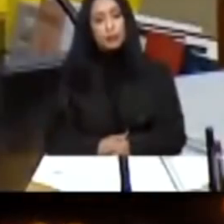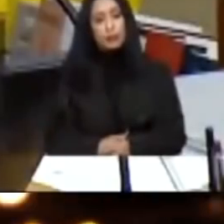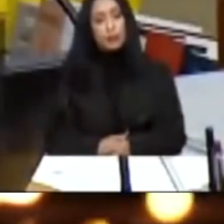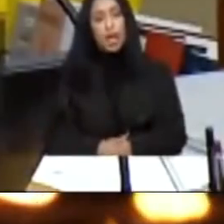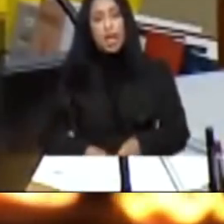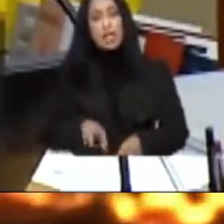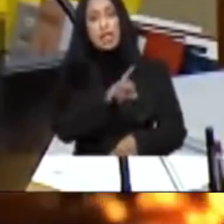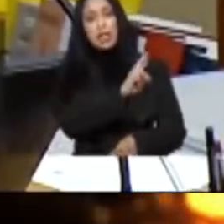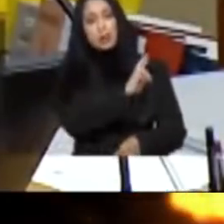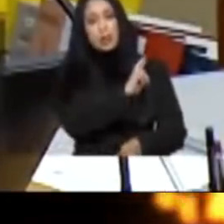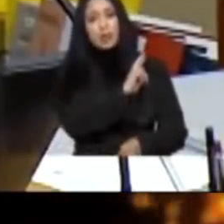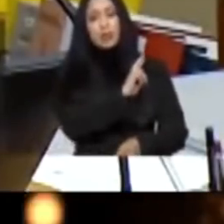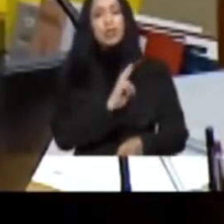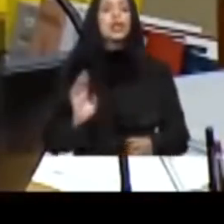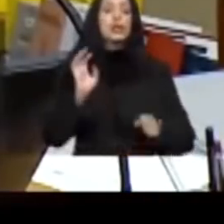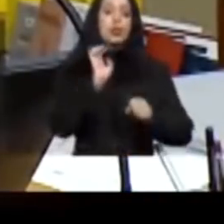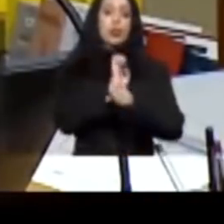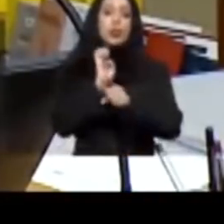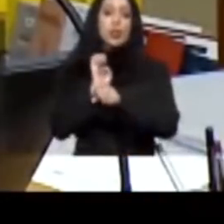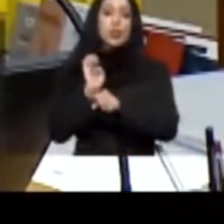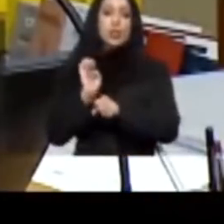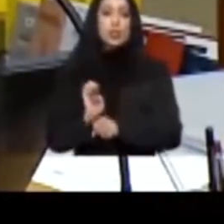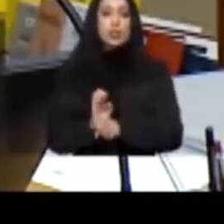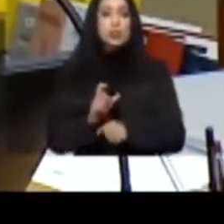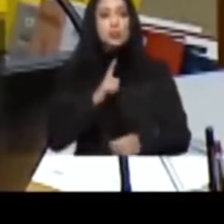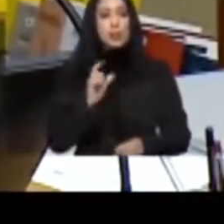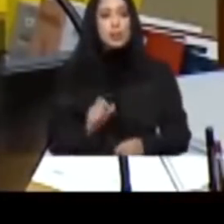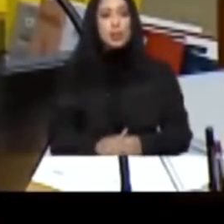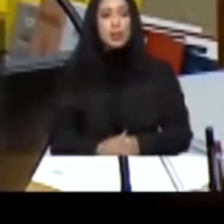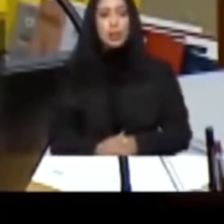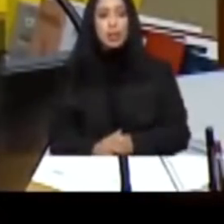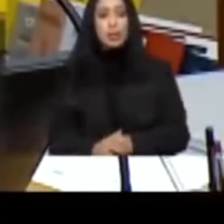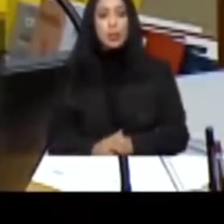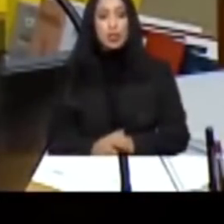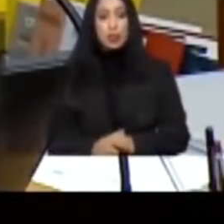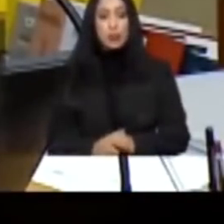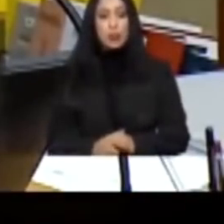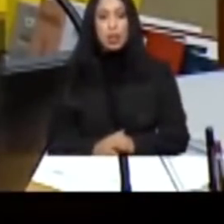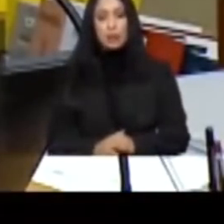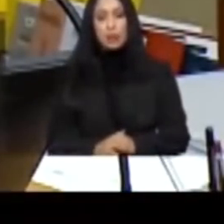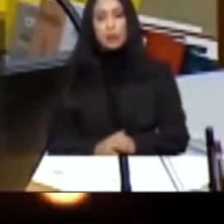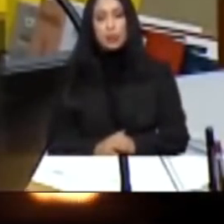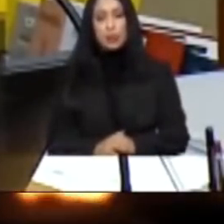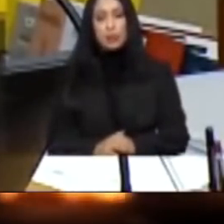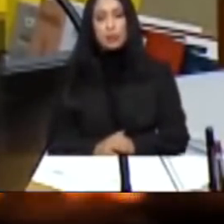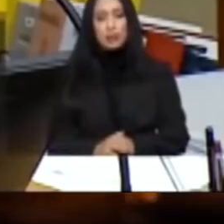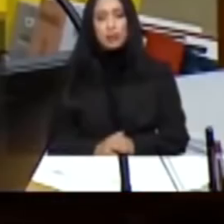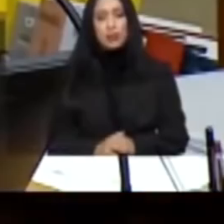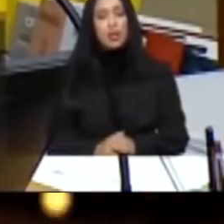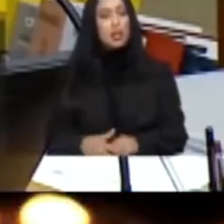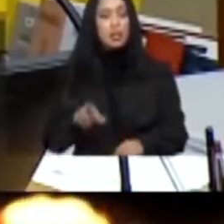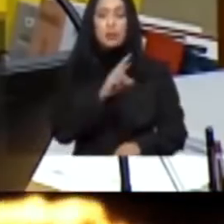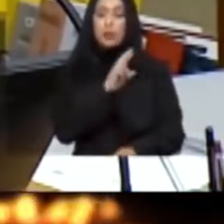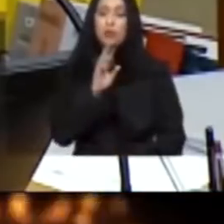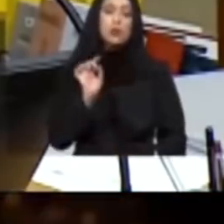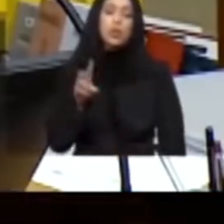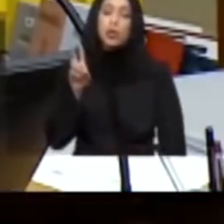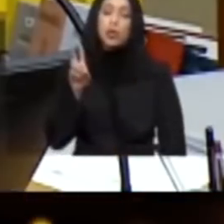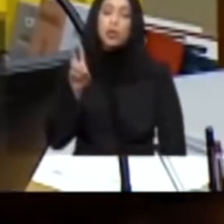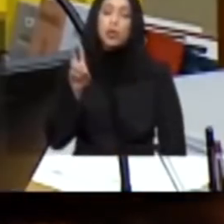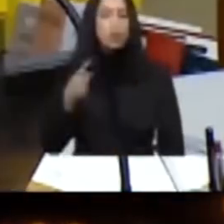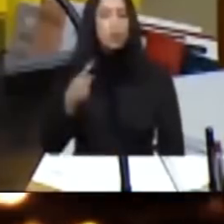a responsabilidade dos Estados a responsabilidade com a proteção da Raquel não é apenas da União